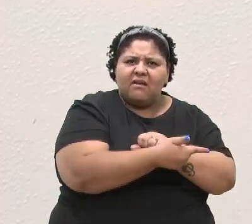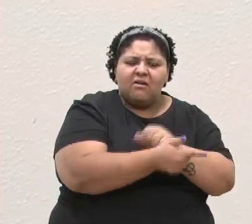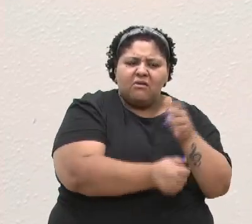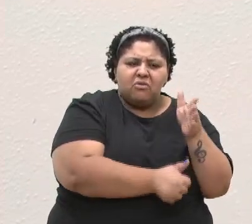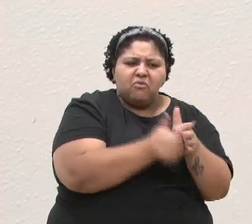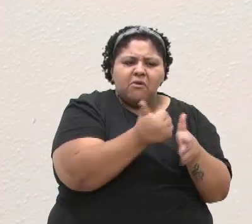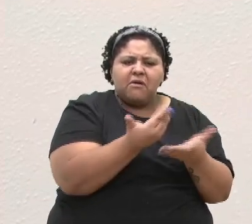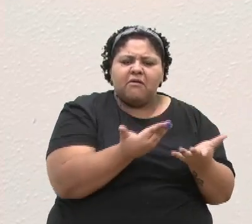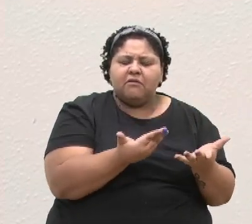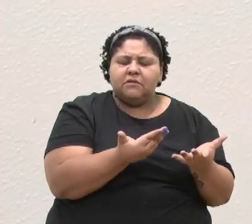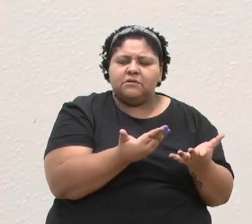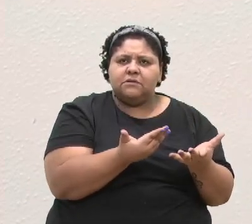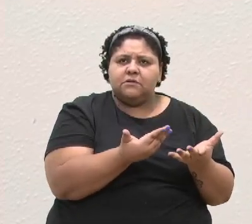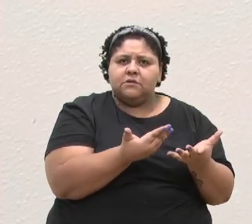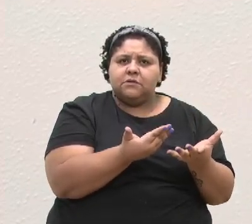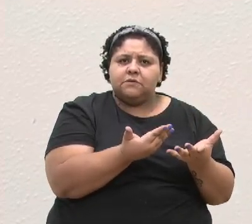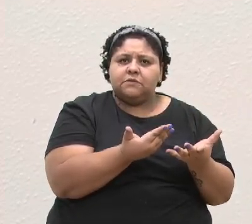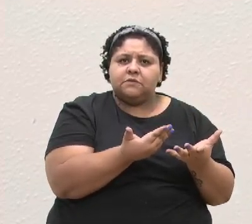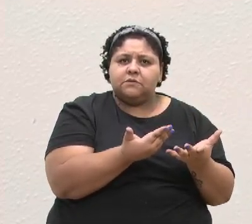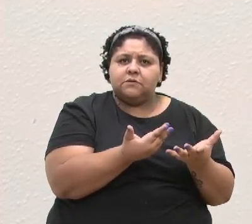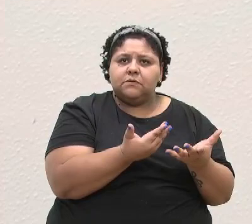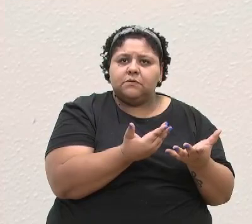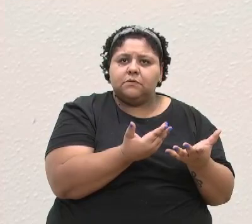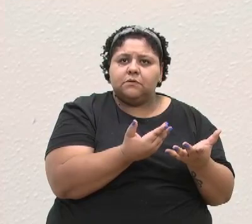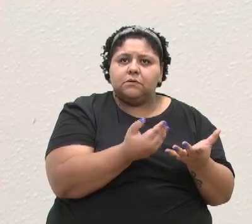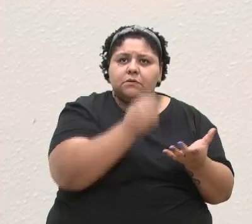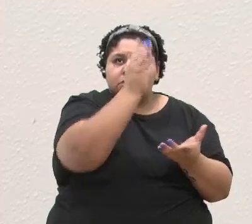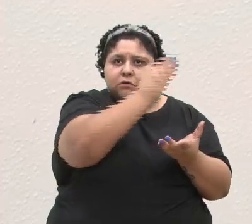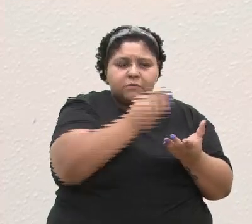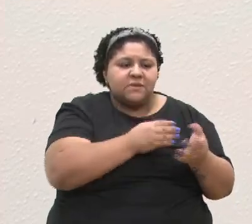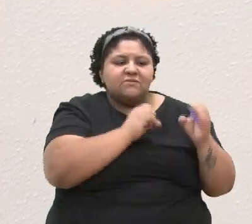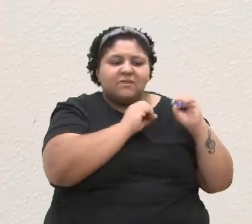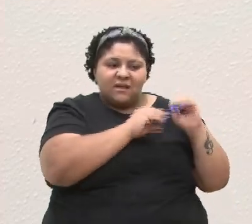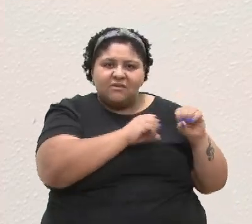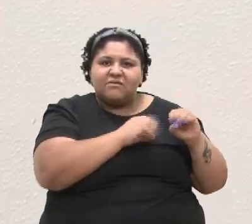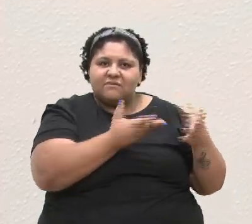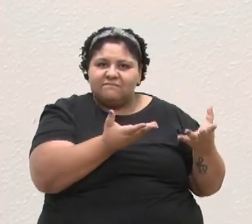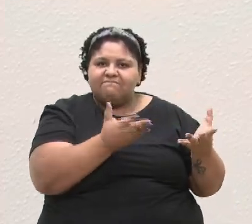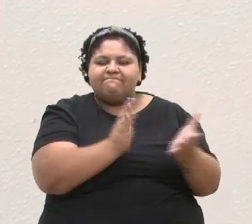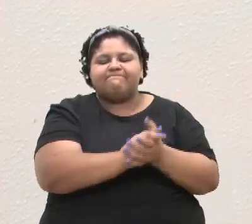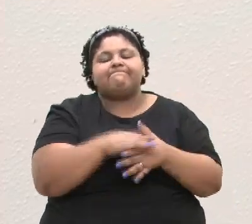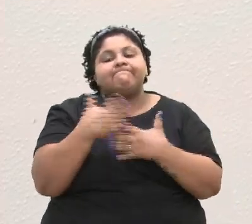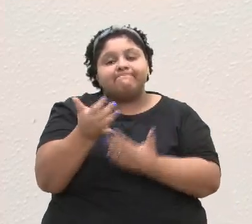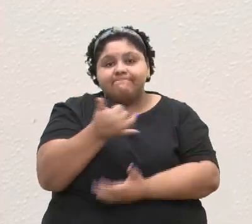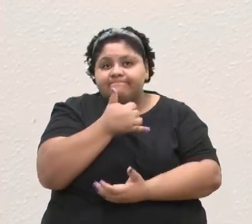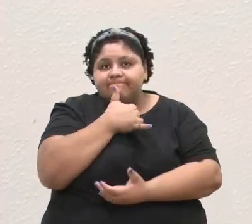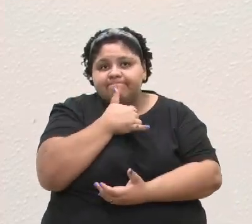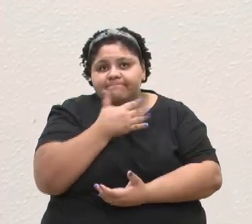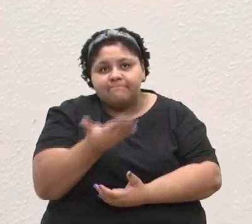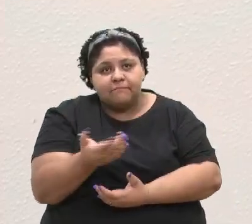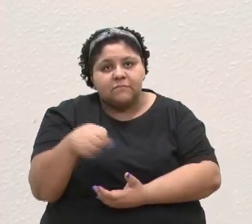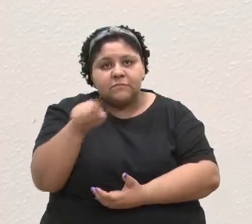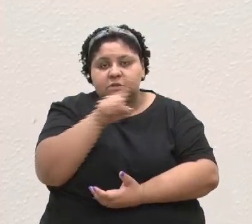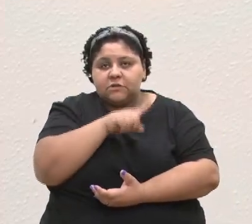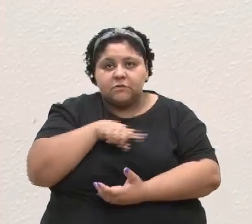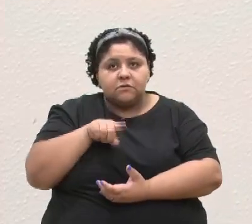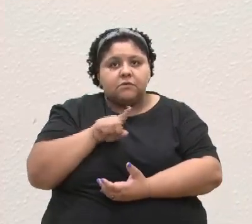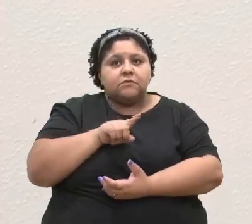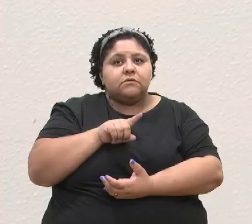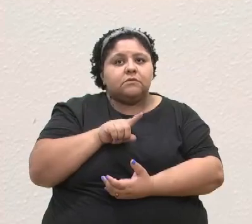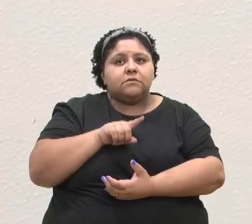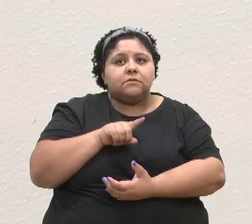melhor para o nosso Brasil, que é a educação. Então, infelizmente, se nós aqui